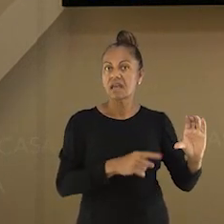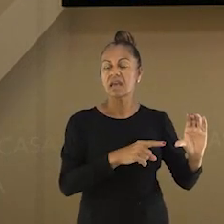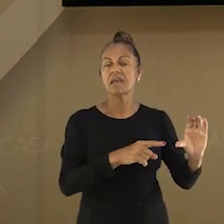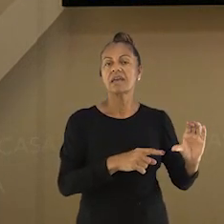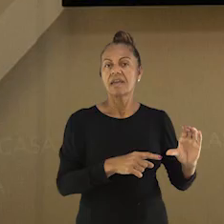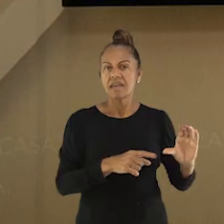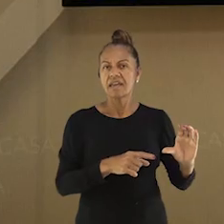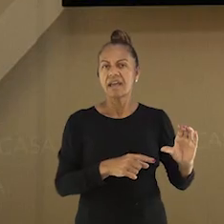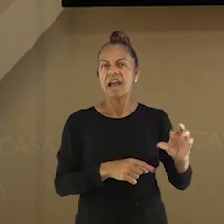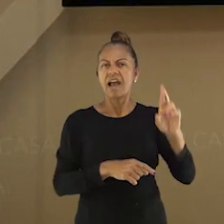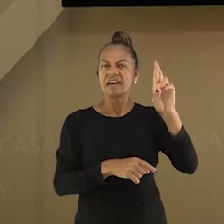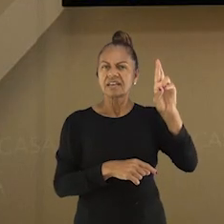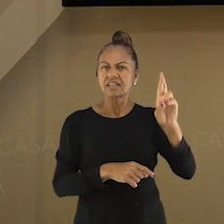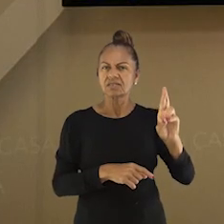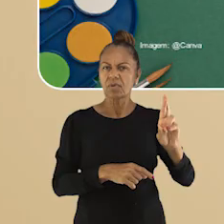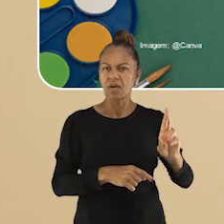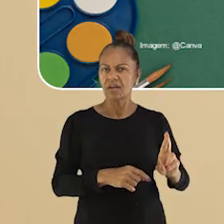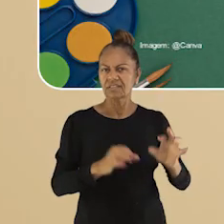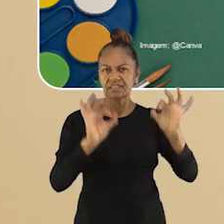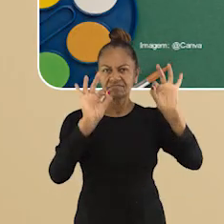Eu vou te dar um tempo para você pensar.